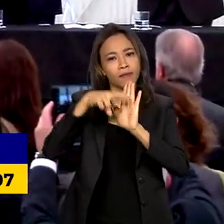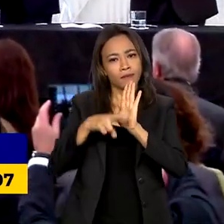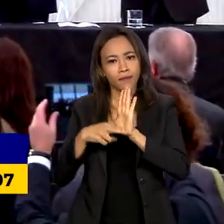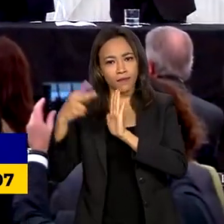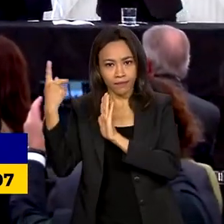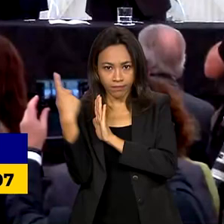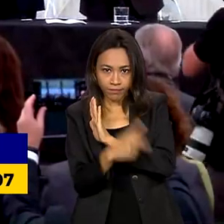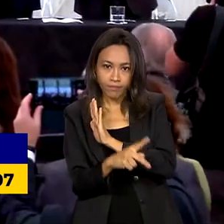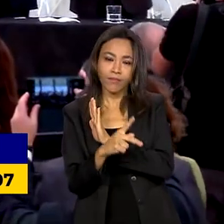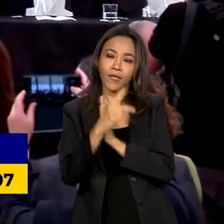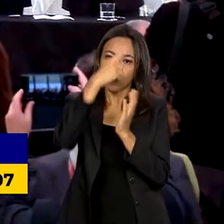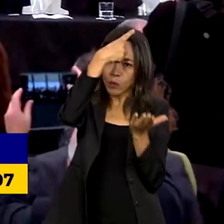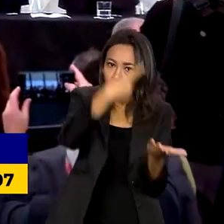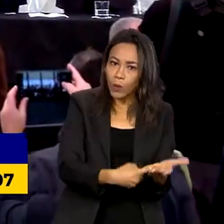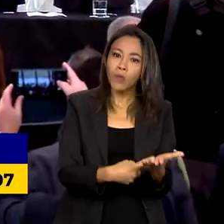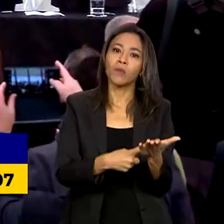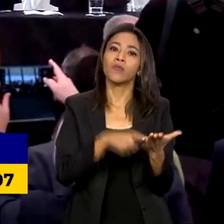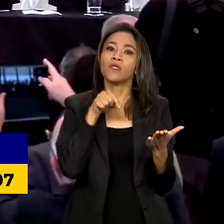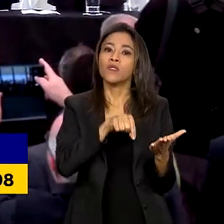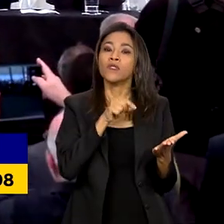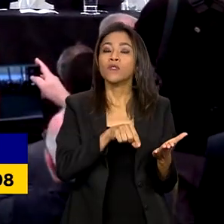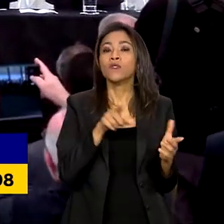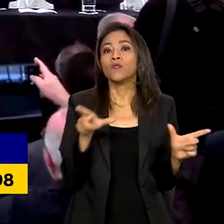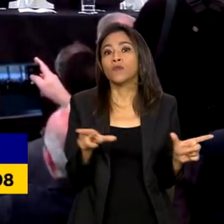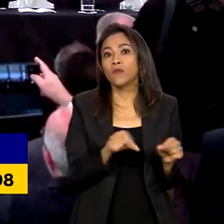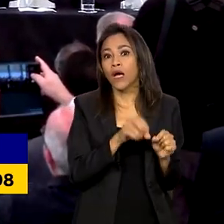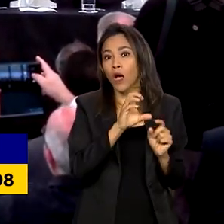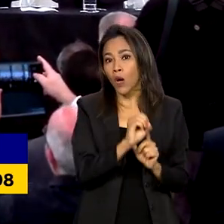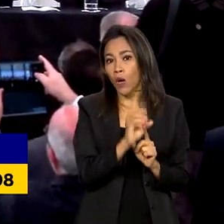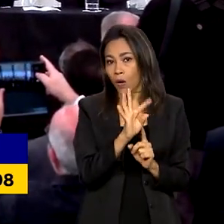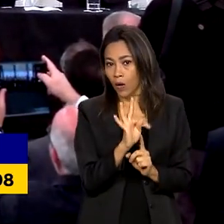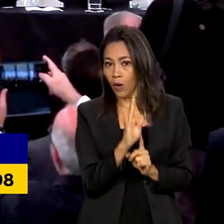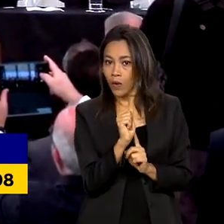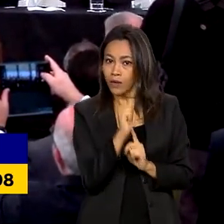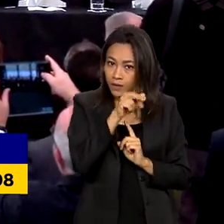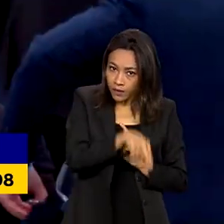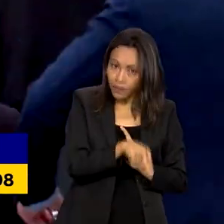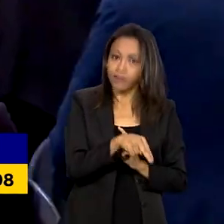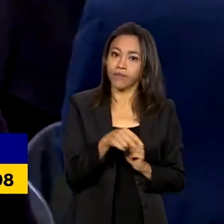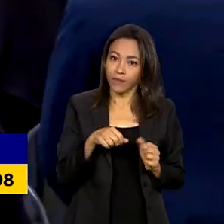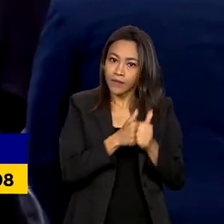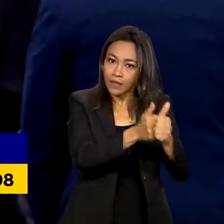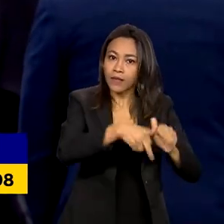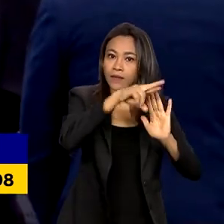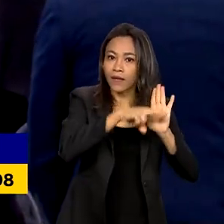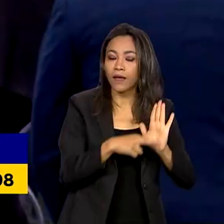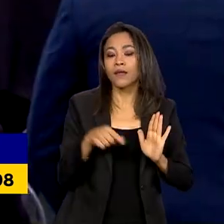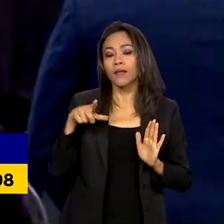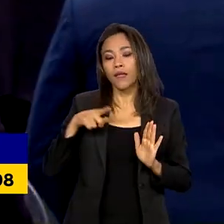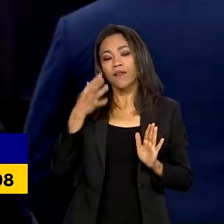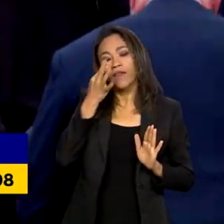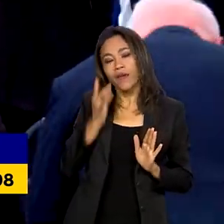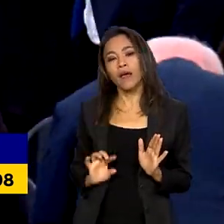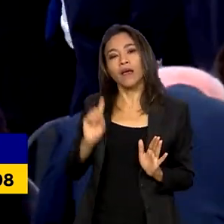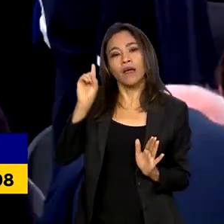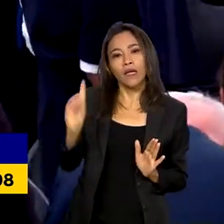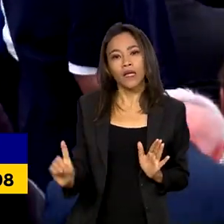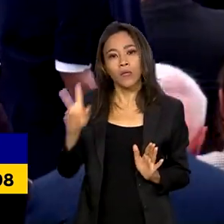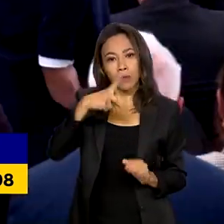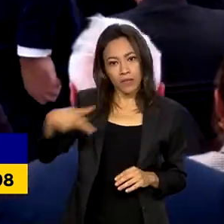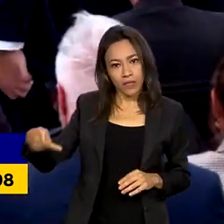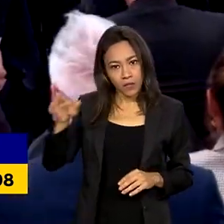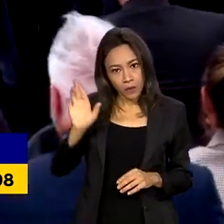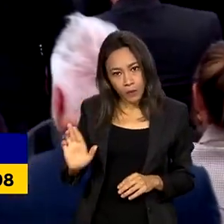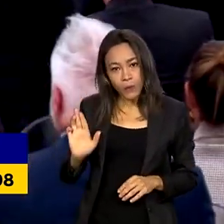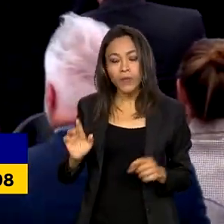Organização do Tratado do Atlântico Norte. O evento de assinatura da parceria contou com a presença do presidente Luiz Inácio Lula da Silva